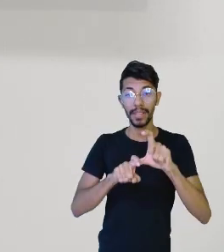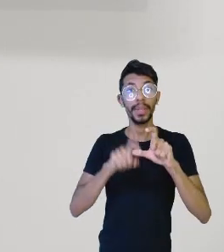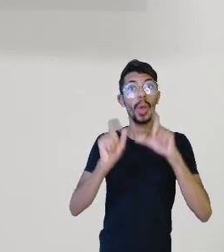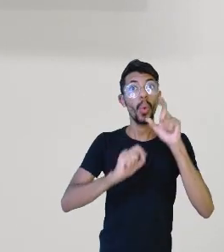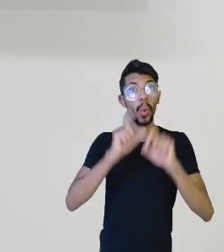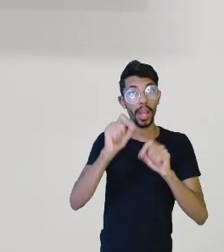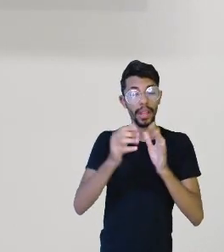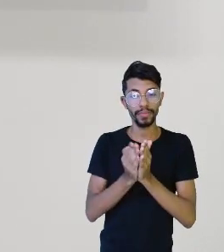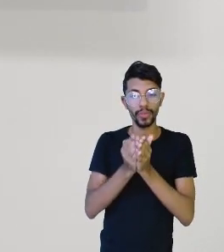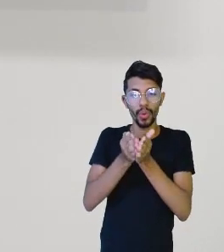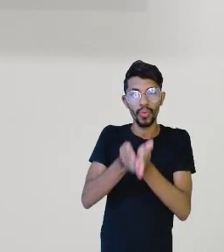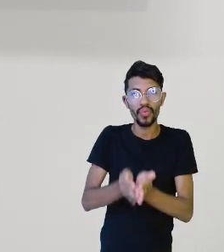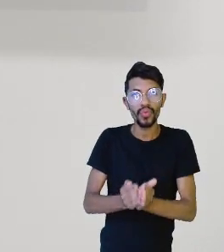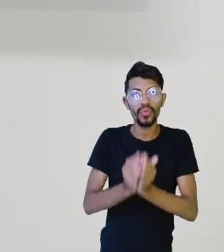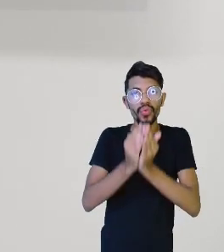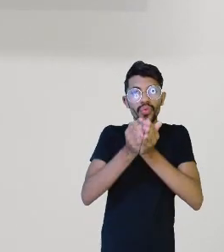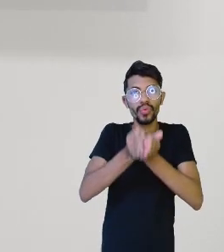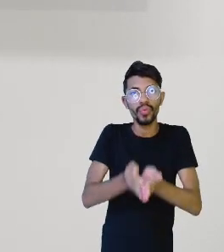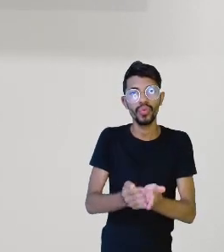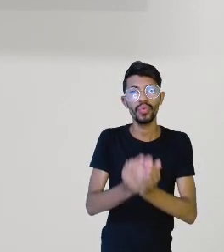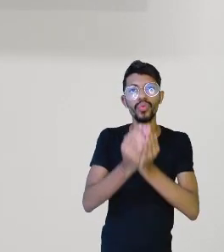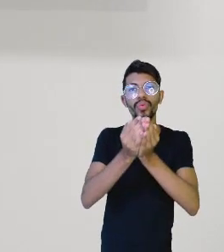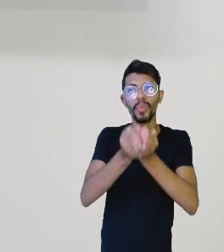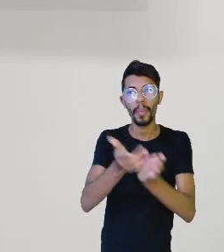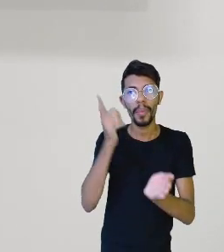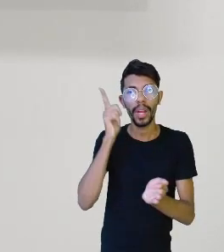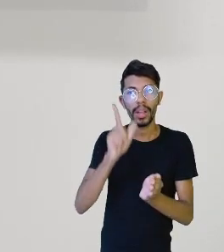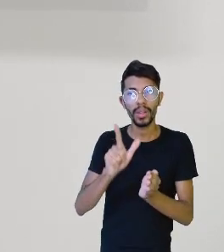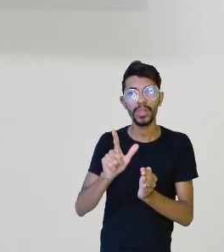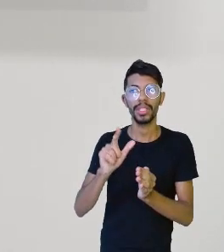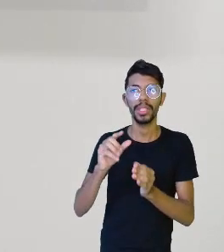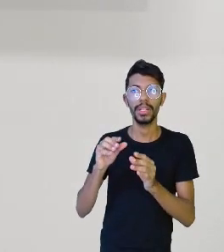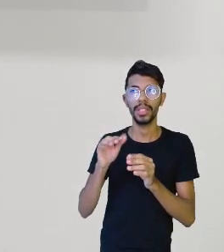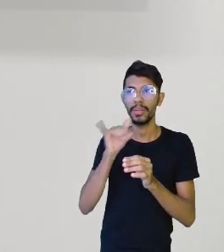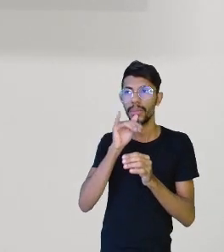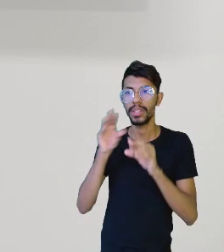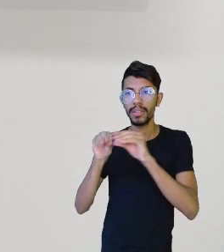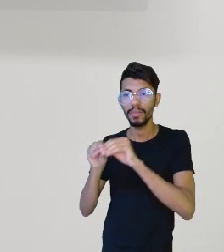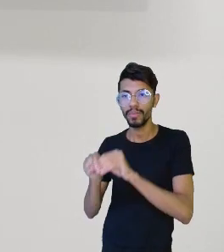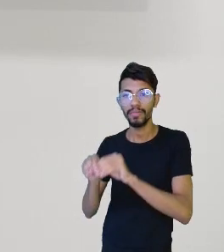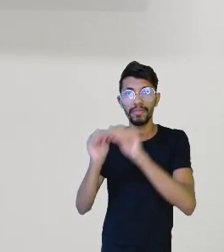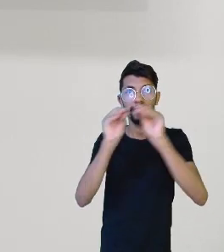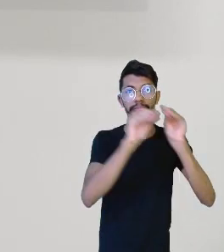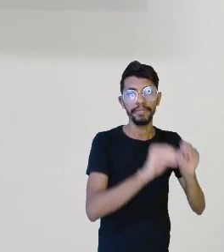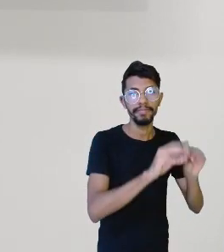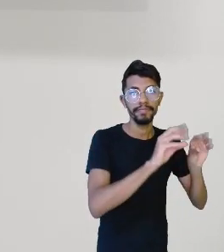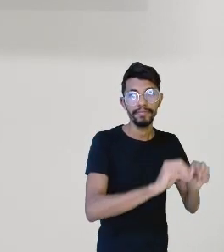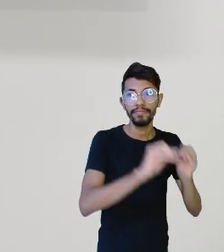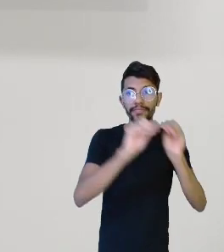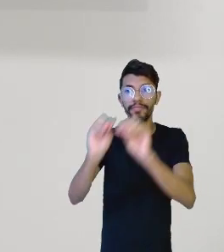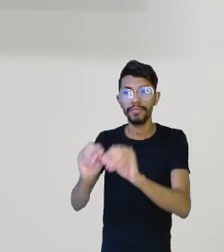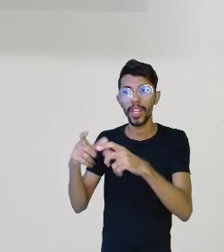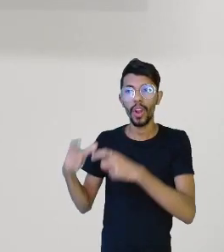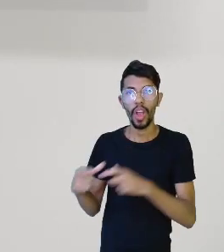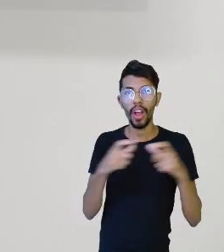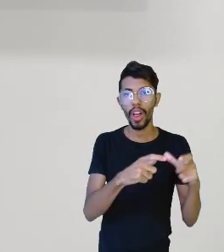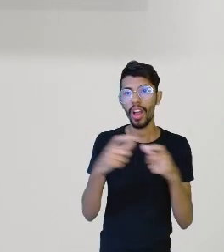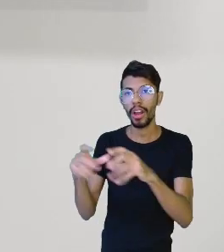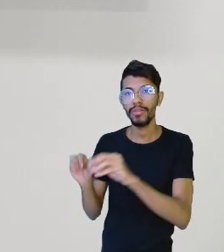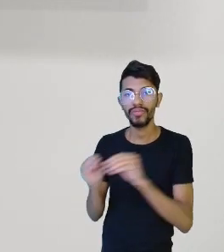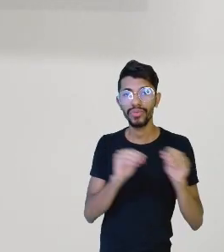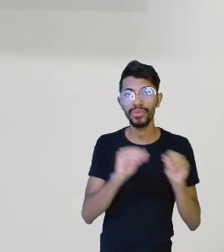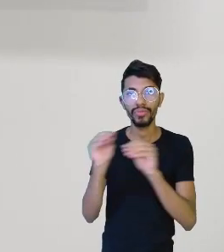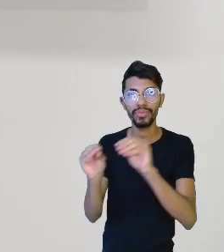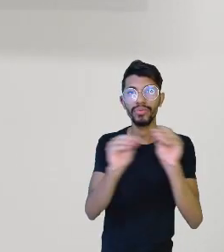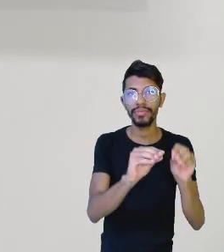transportes marítimos para fazer esse deslocamento de um local para outro. E como Recife, a gente viu